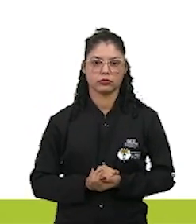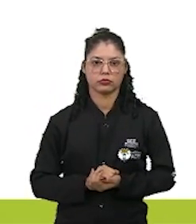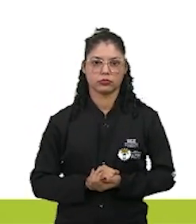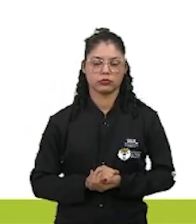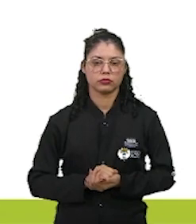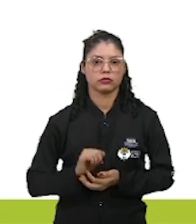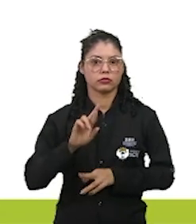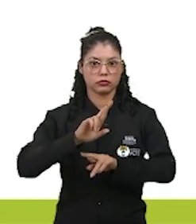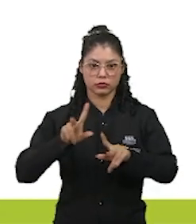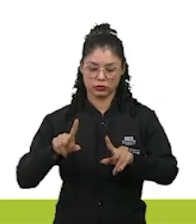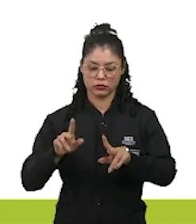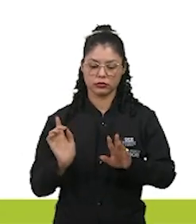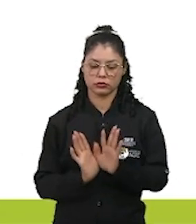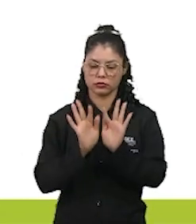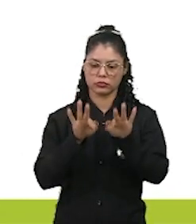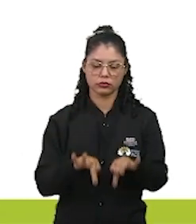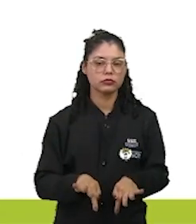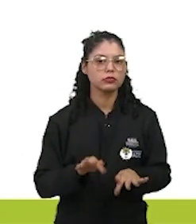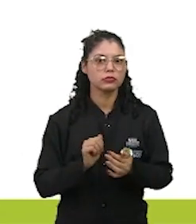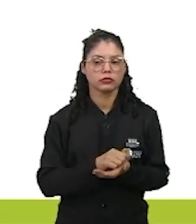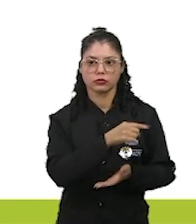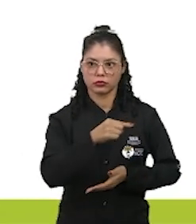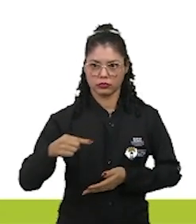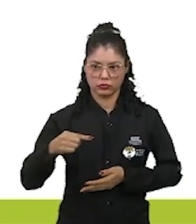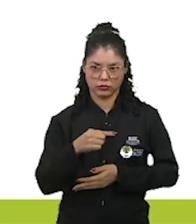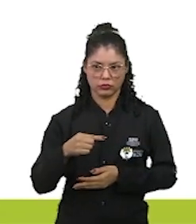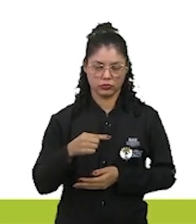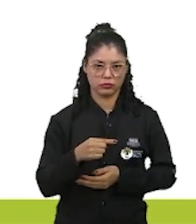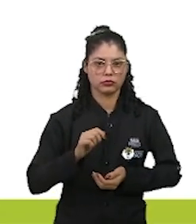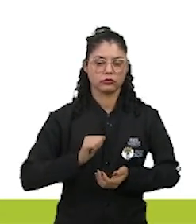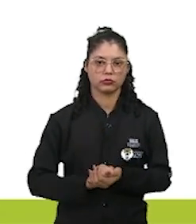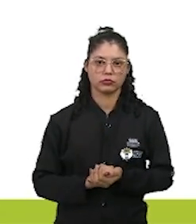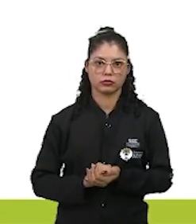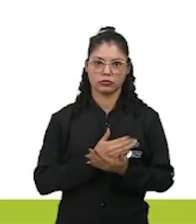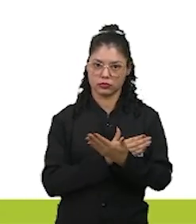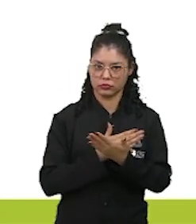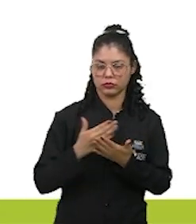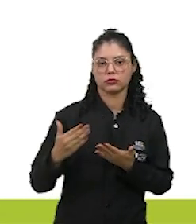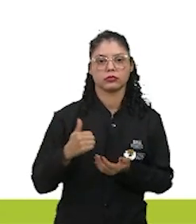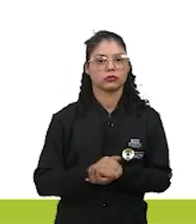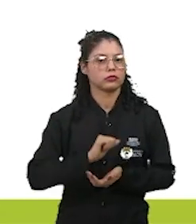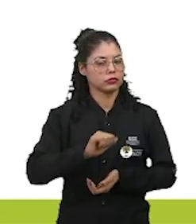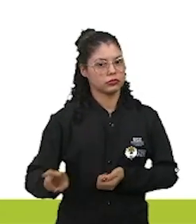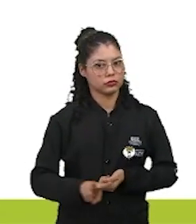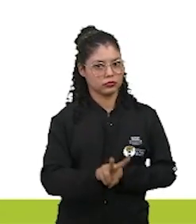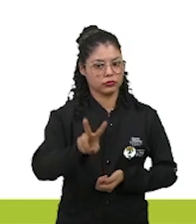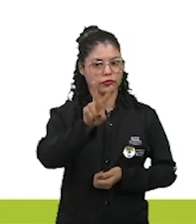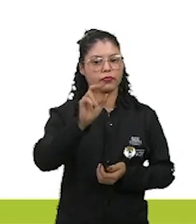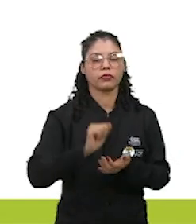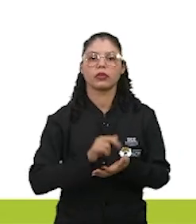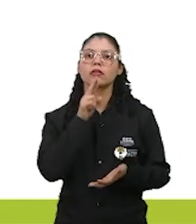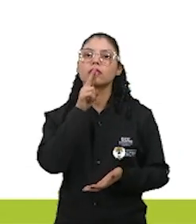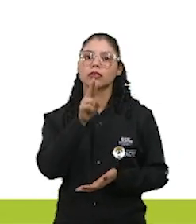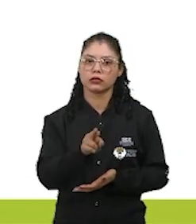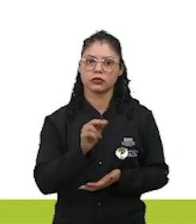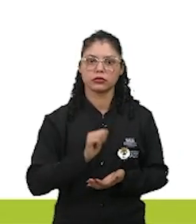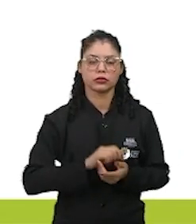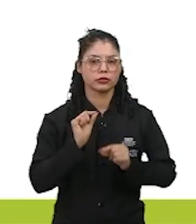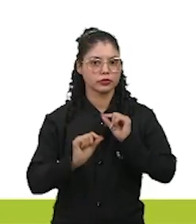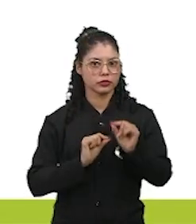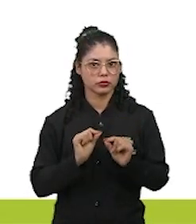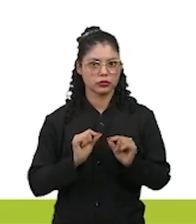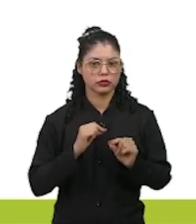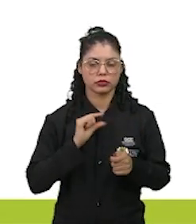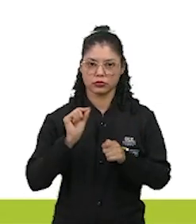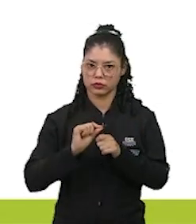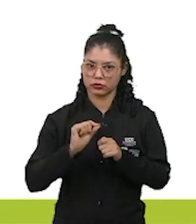ΔX, que é a variação final, menos a variação inicial. Esse valor equivale aos cálculos, né? Se a gente